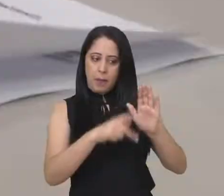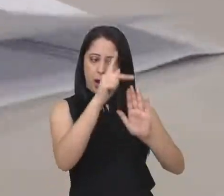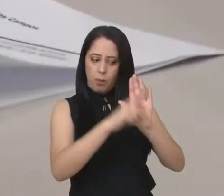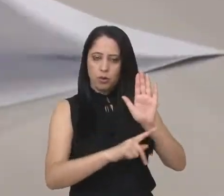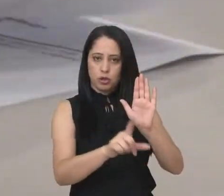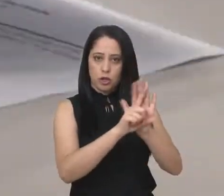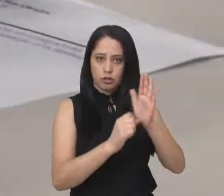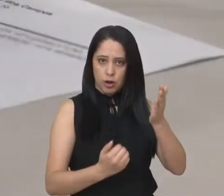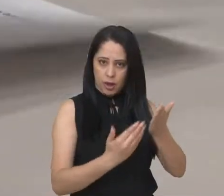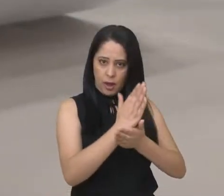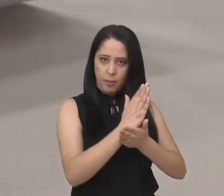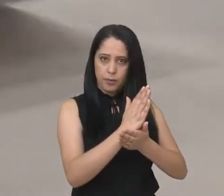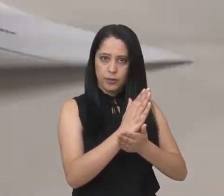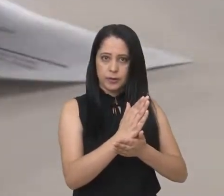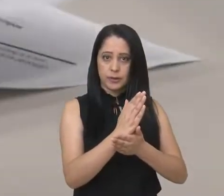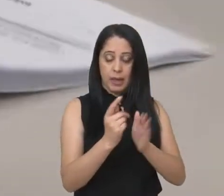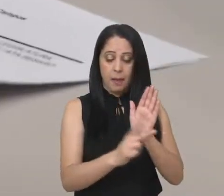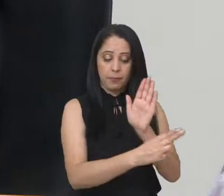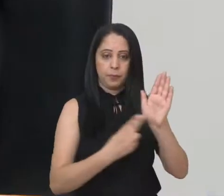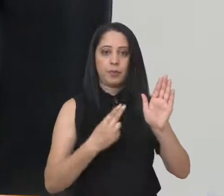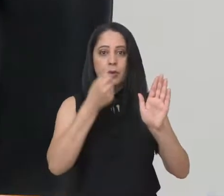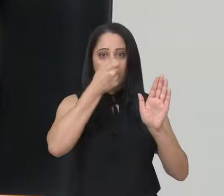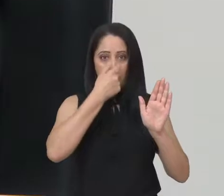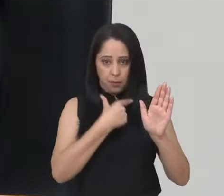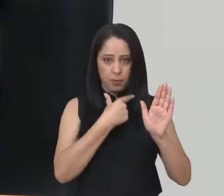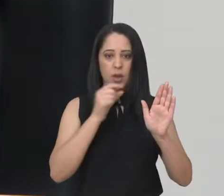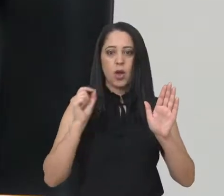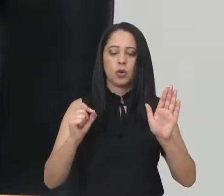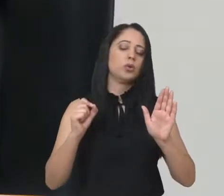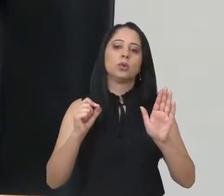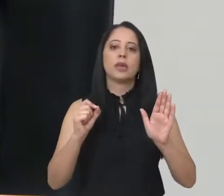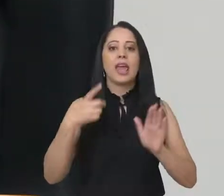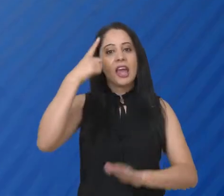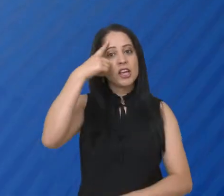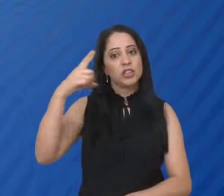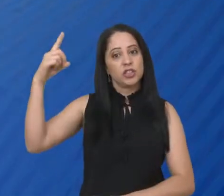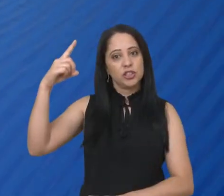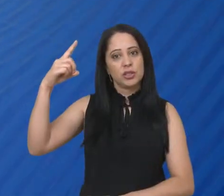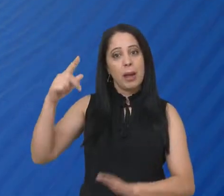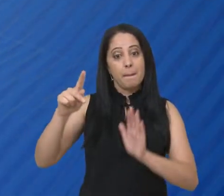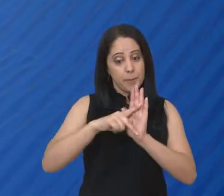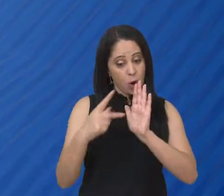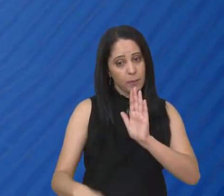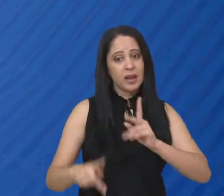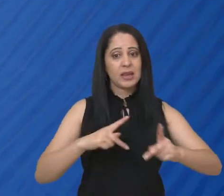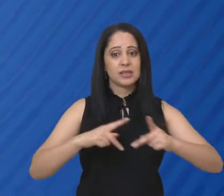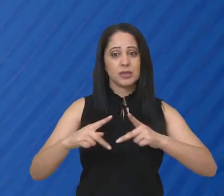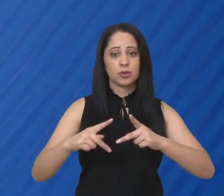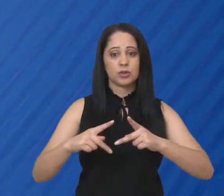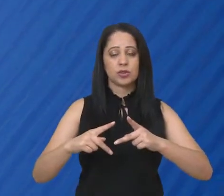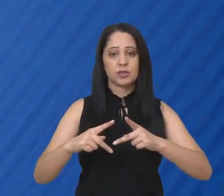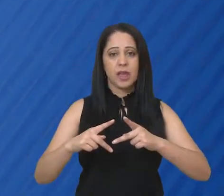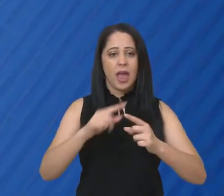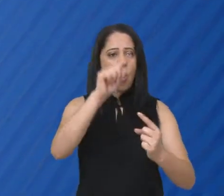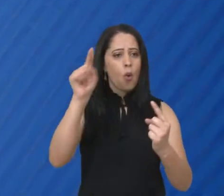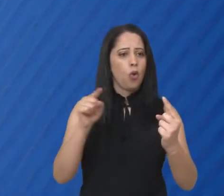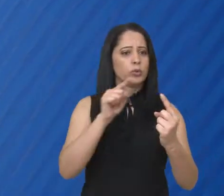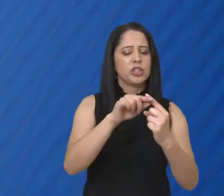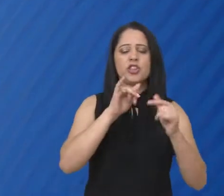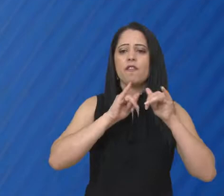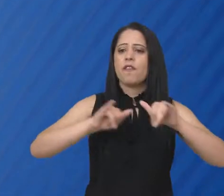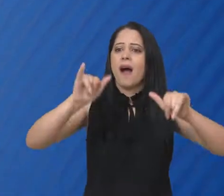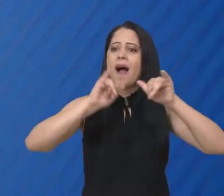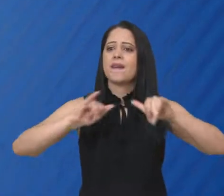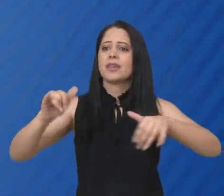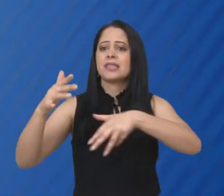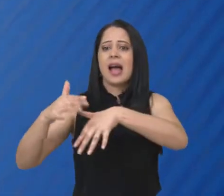Campos aprovou um projeto de lei de autoria do vereador Roberto do Eleven, que cria um dia municipal dedicado à conscientização